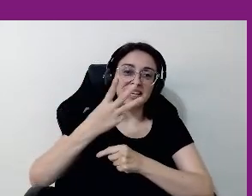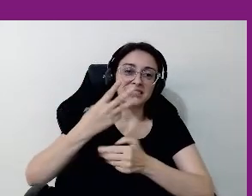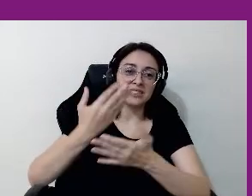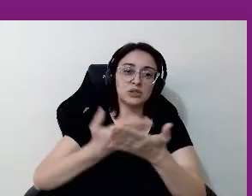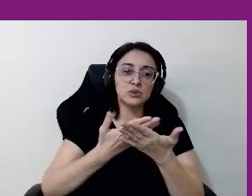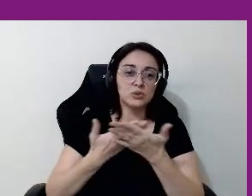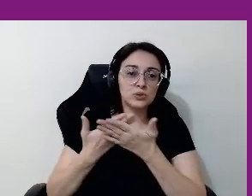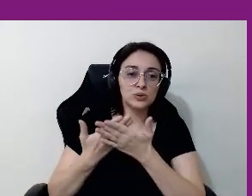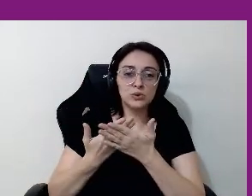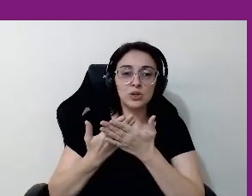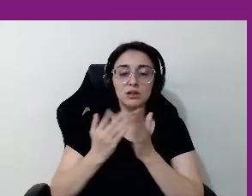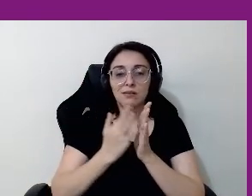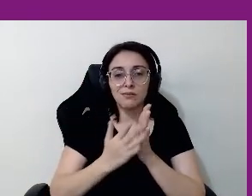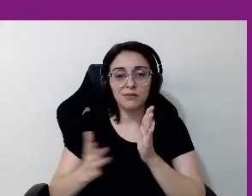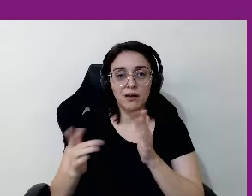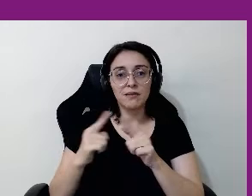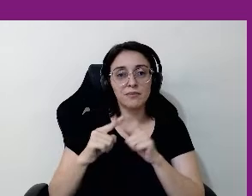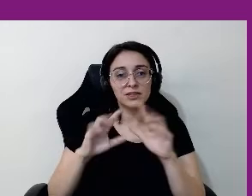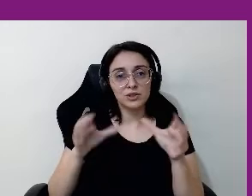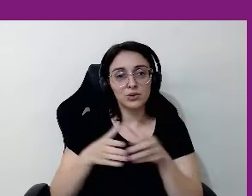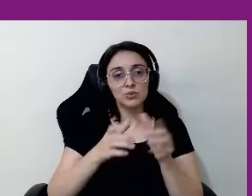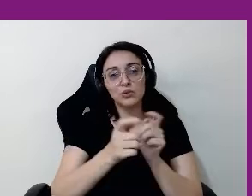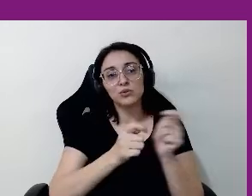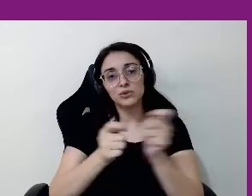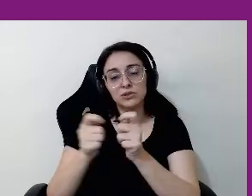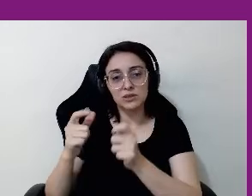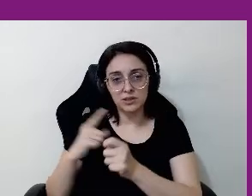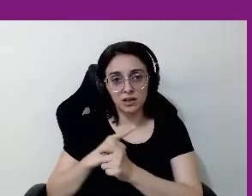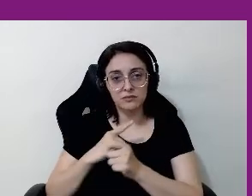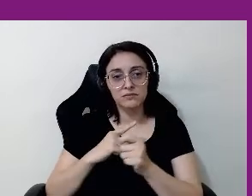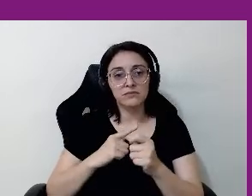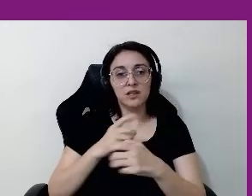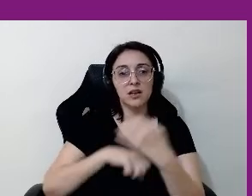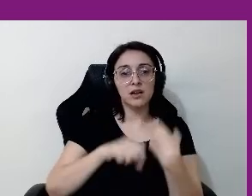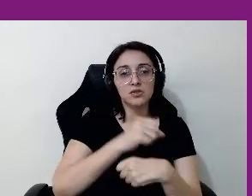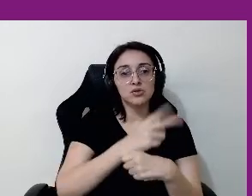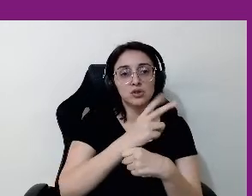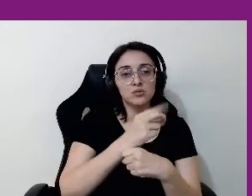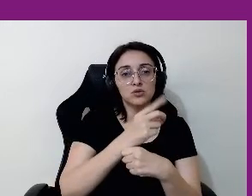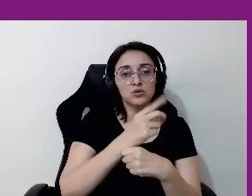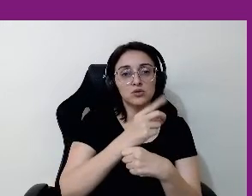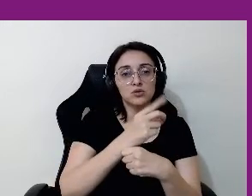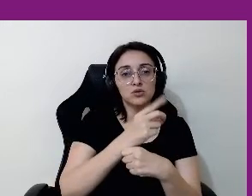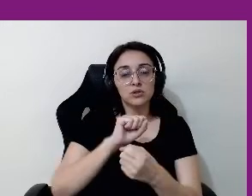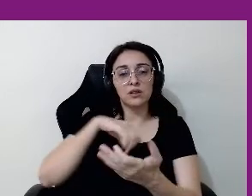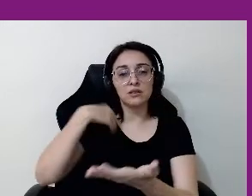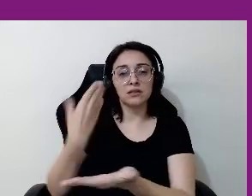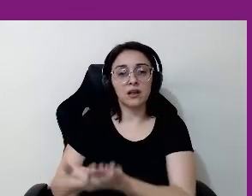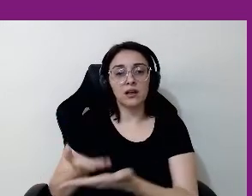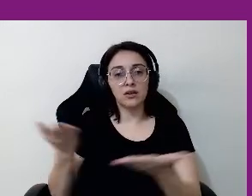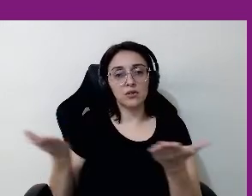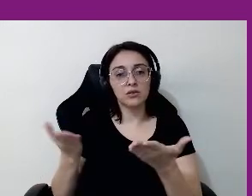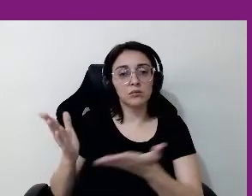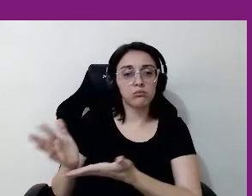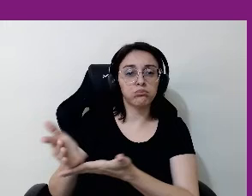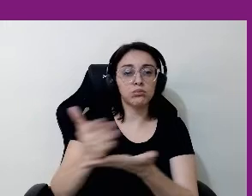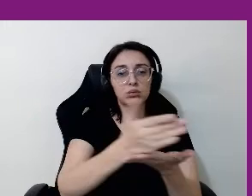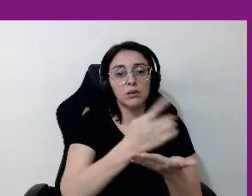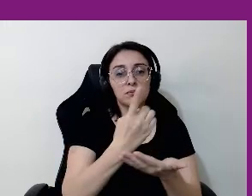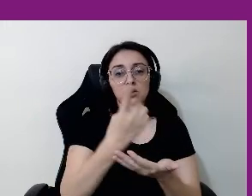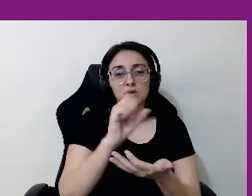que não são randomizados, mas tem grupo controle, e desde 2018 até agora, né, eles juntaram